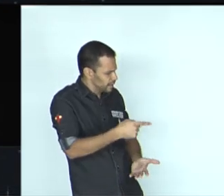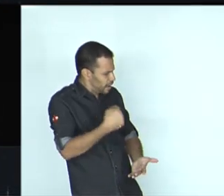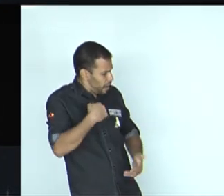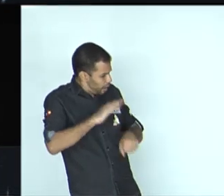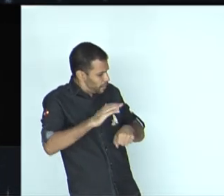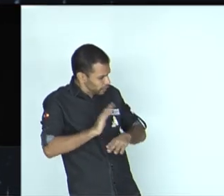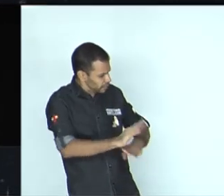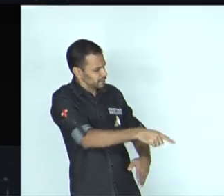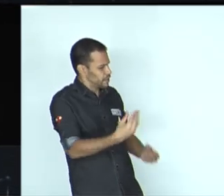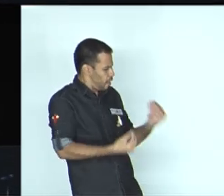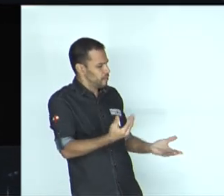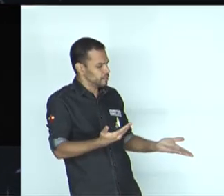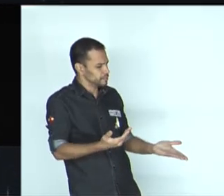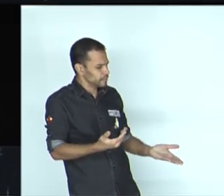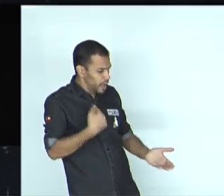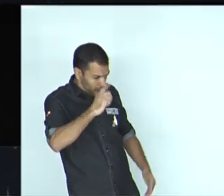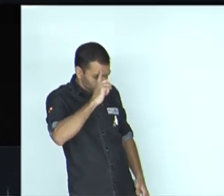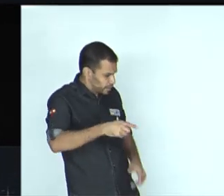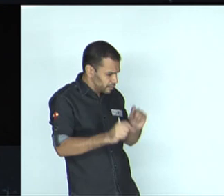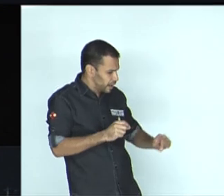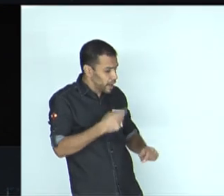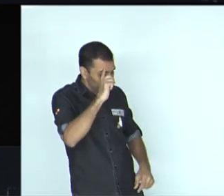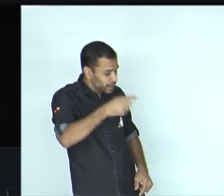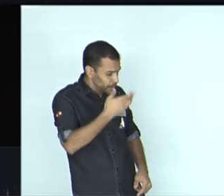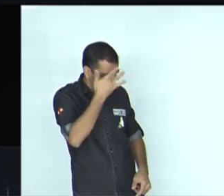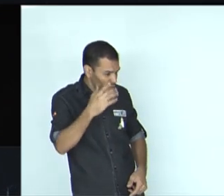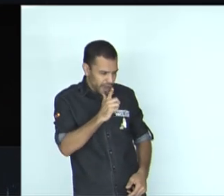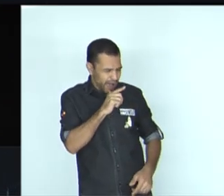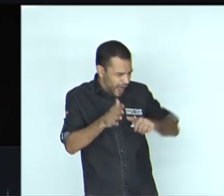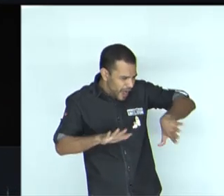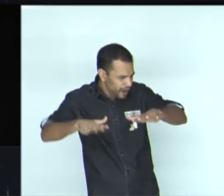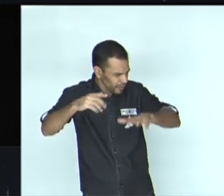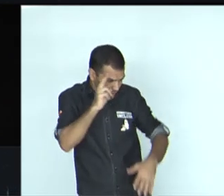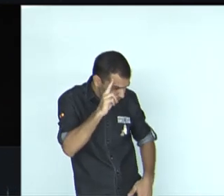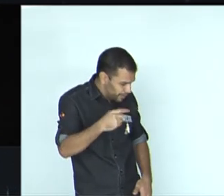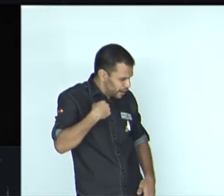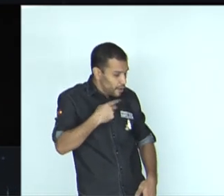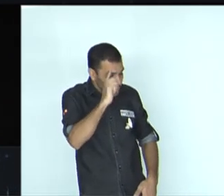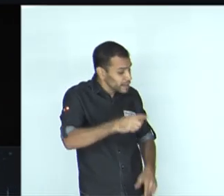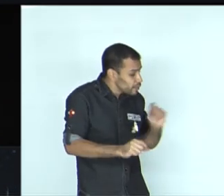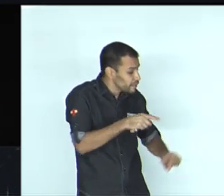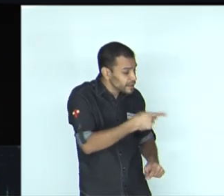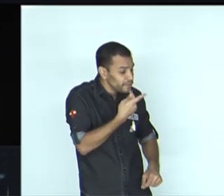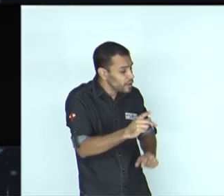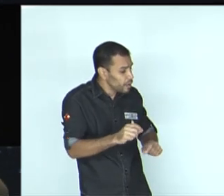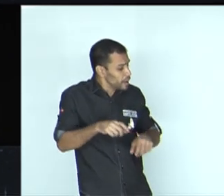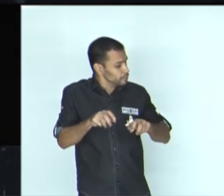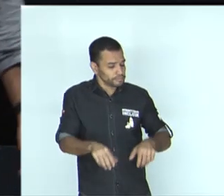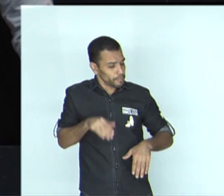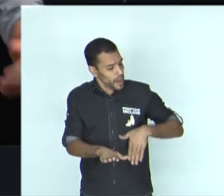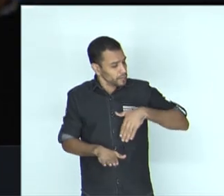marche. Eu não falei para o povo xingar, eu não falei para o povo reclamar, eu falei, diga ao povo que marche. E vocês começaram a